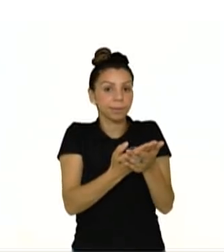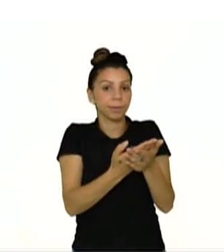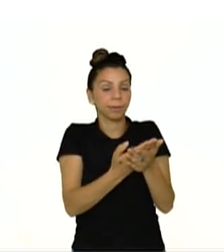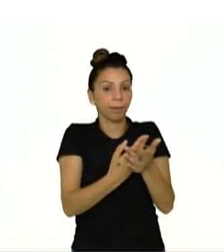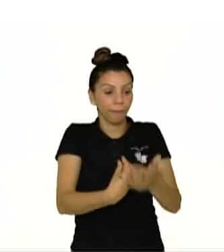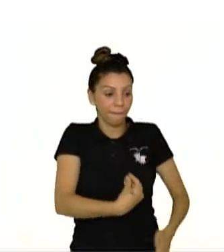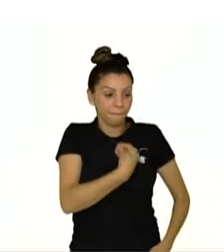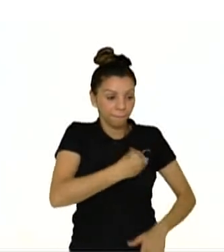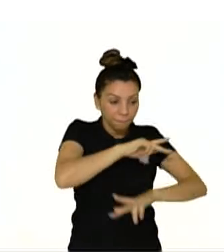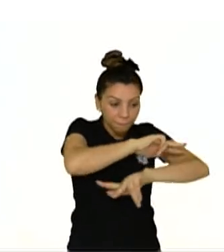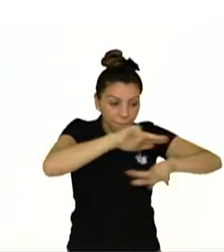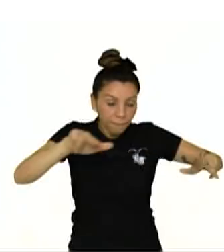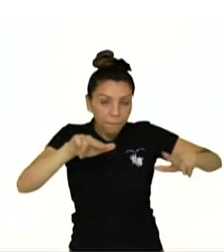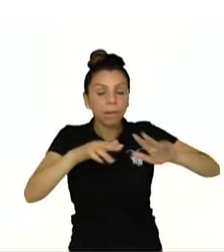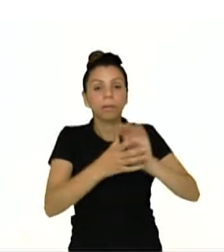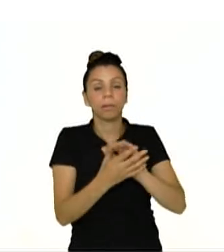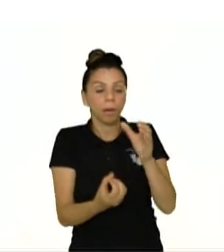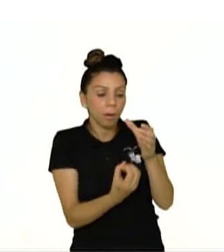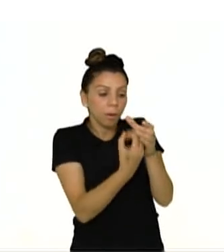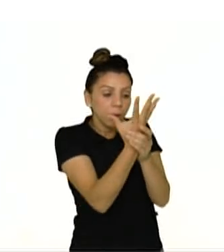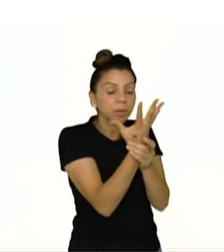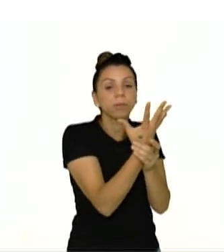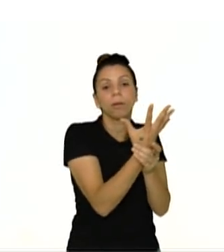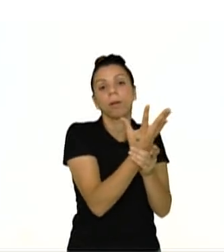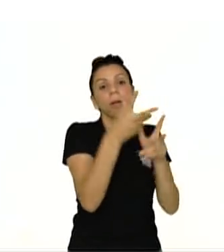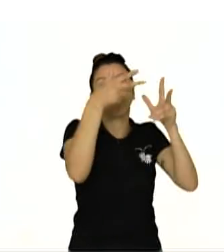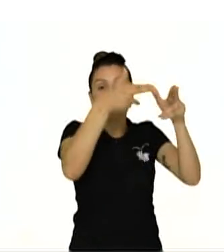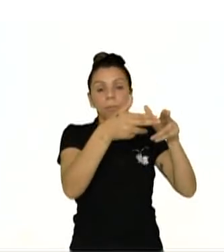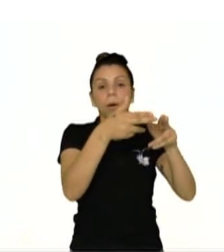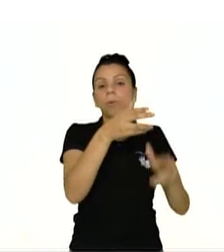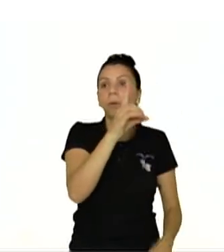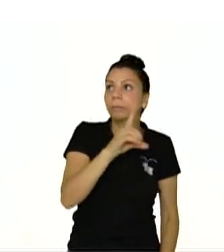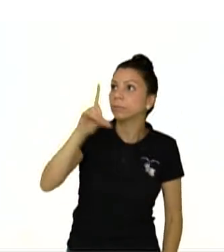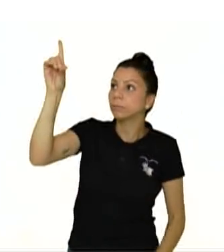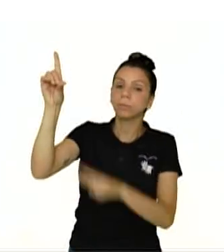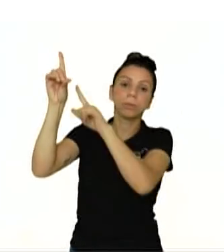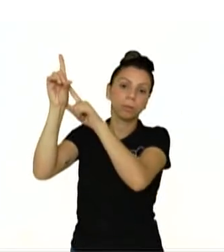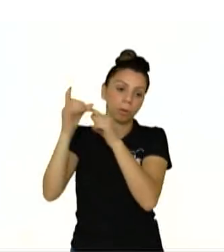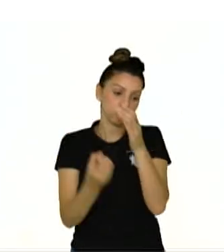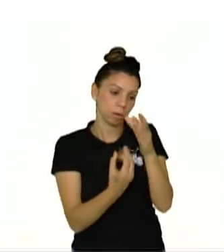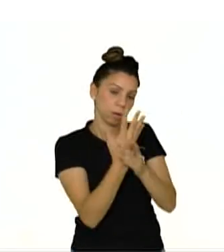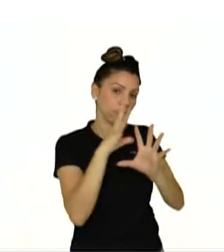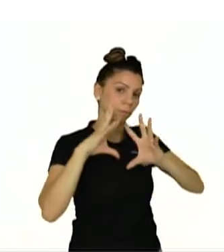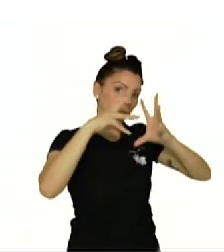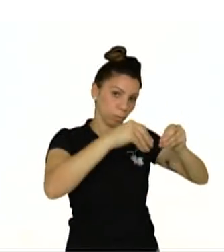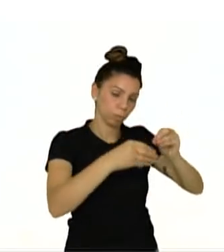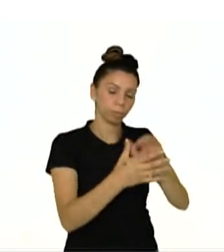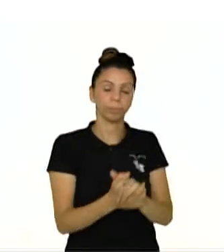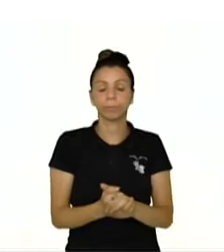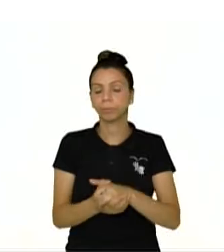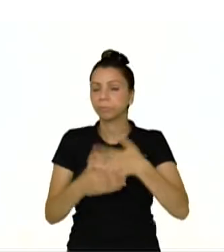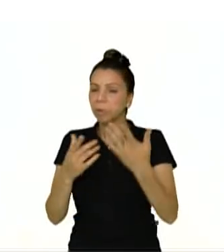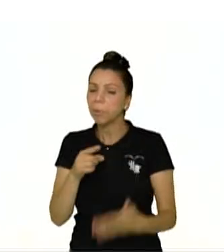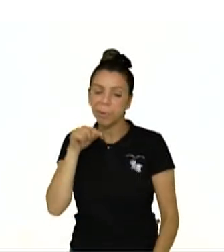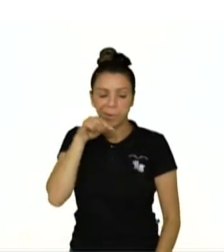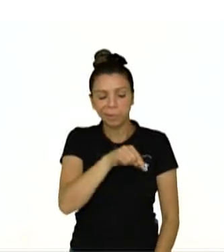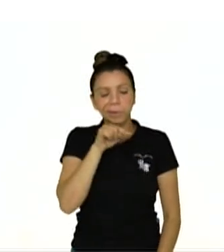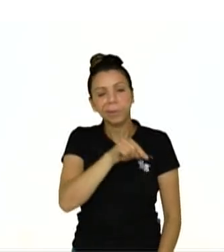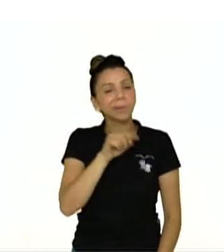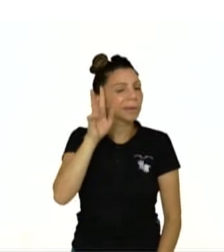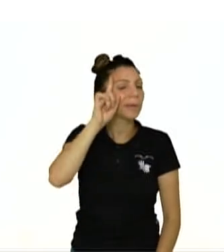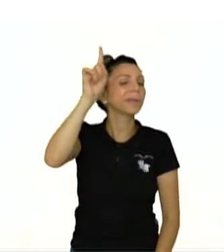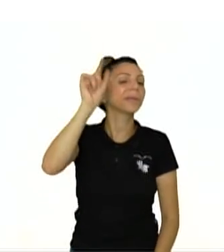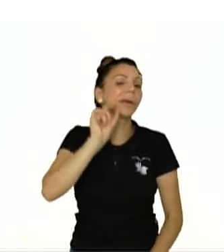em comum, conforme o relato bíblico apresentado no Gênesis. Aqui é aquela ideia de